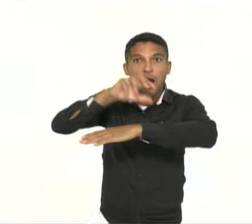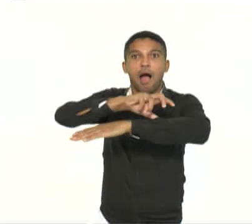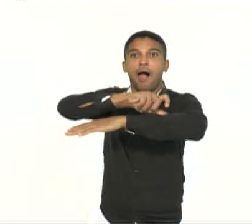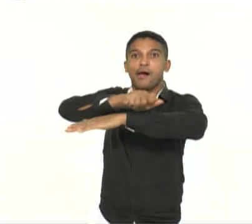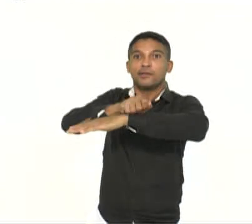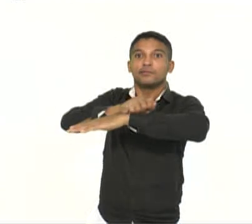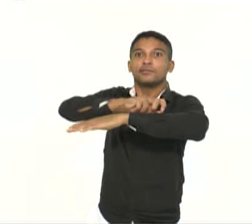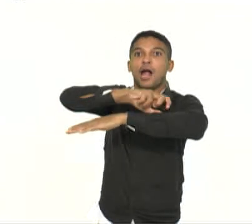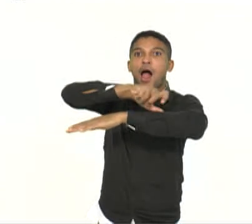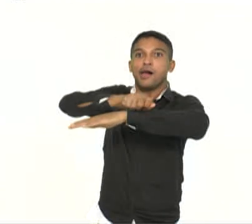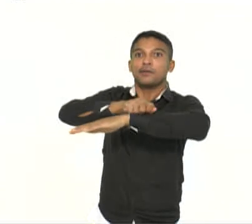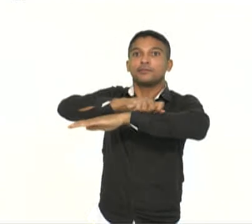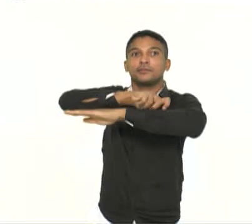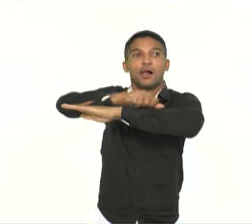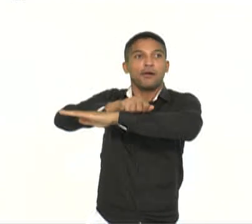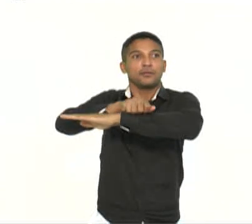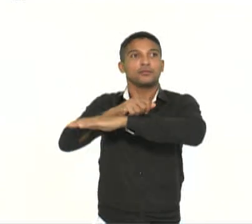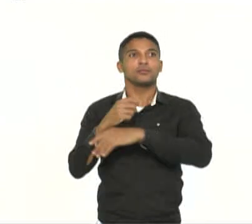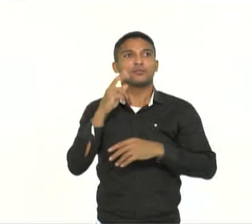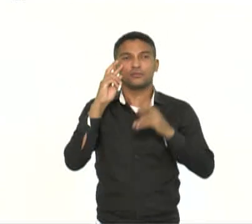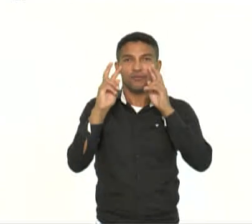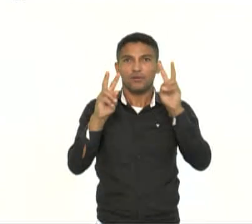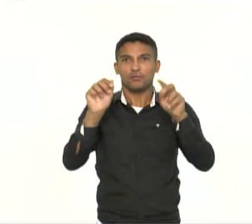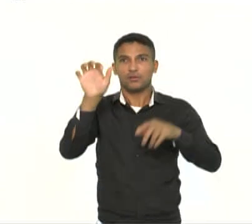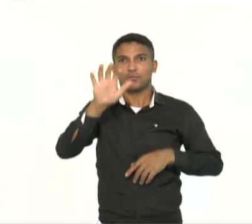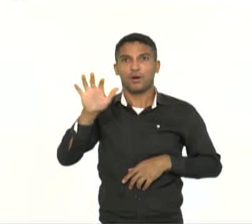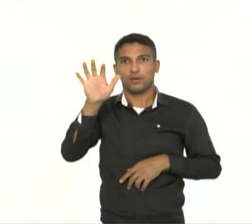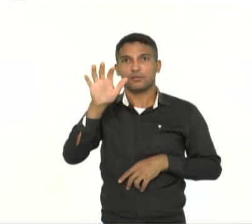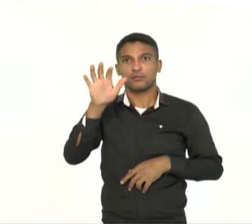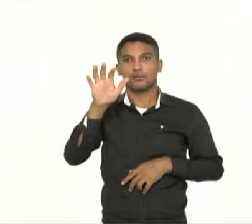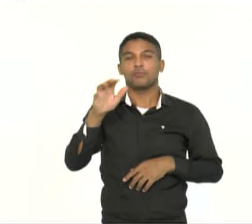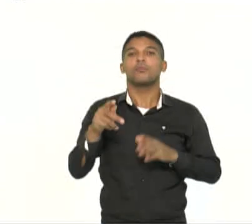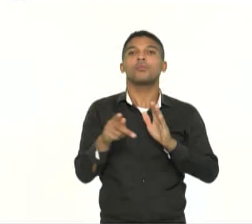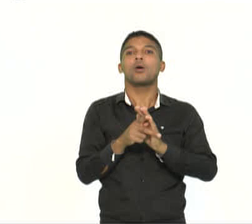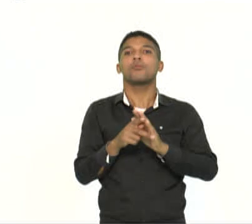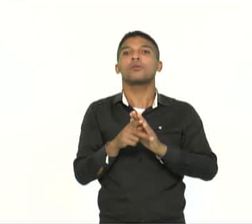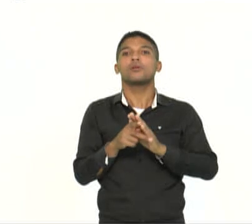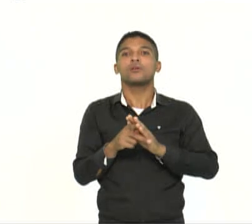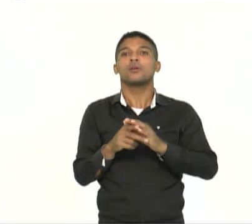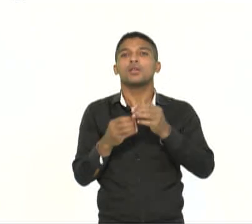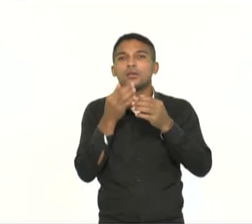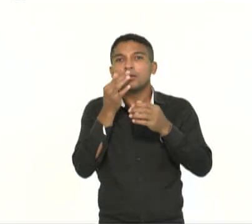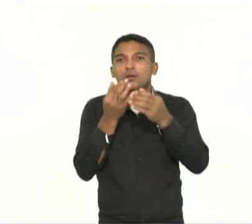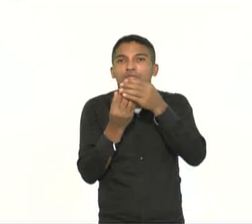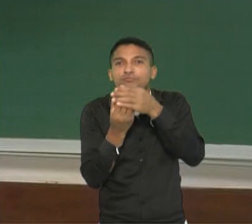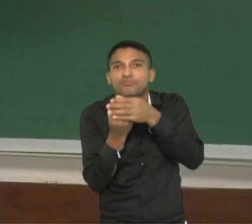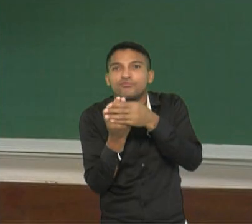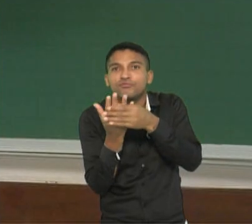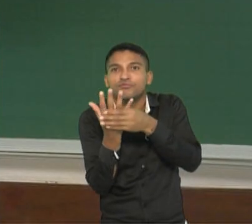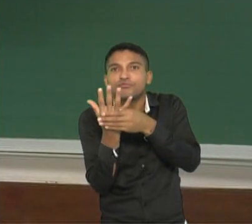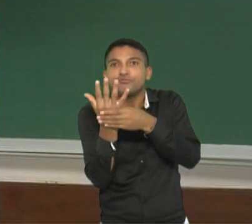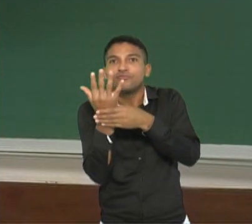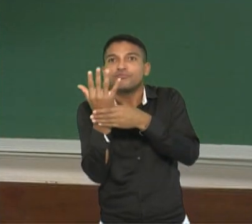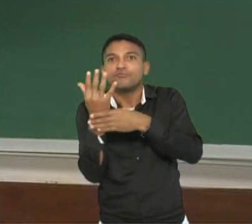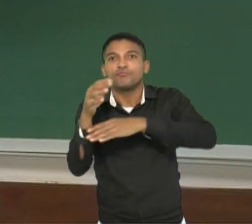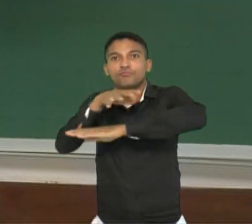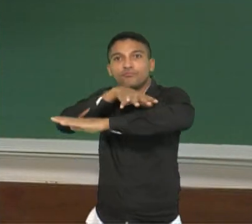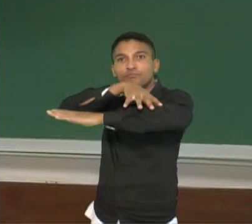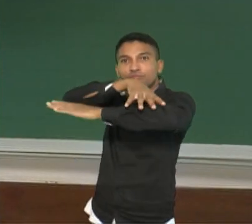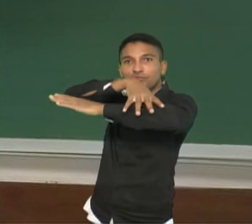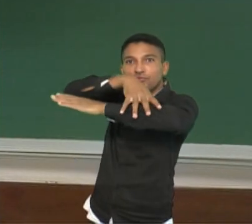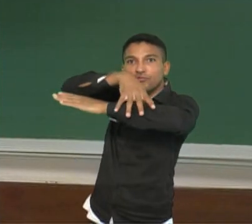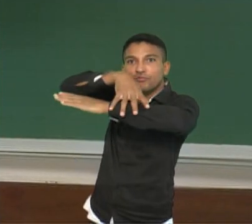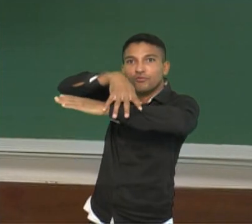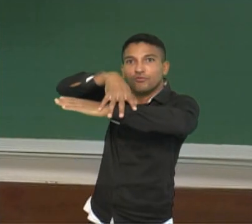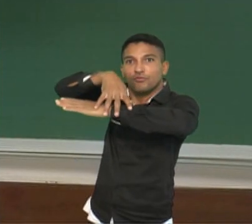traz ali o gado, que está pastando, está se alimentando dessa vegetação rasteira. As condições naturais das pradarias,